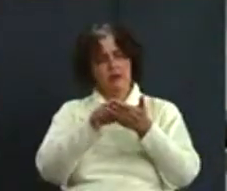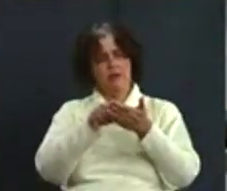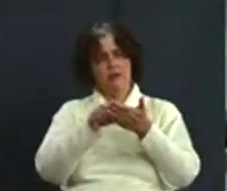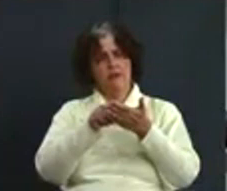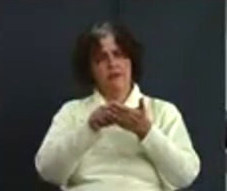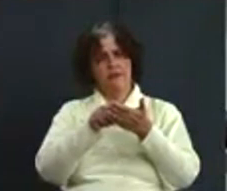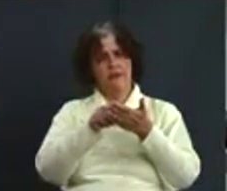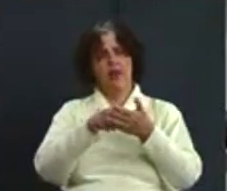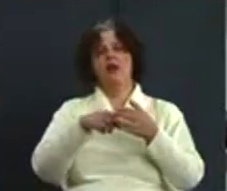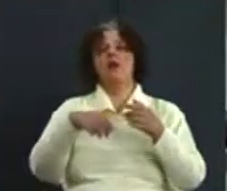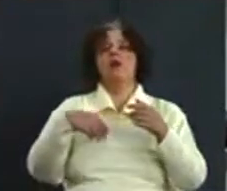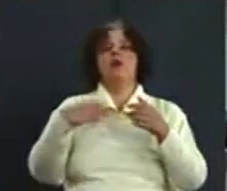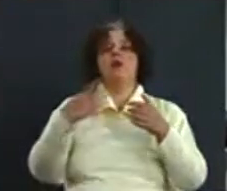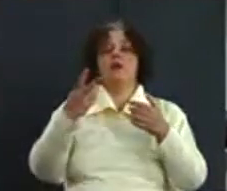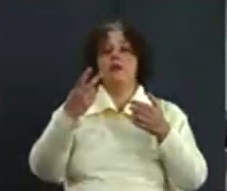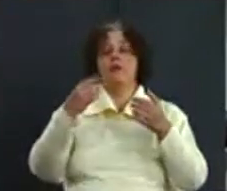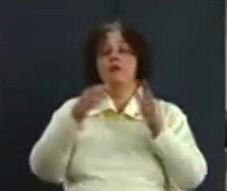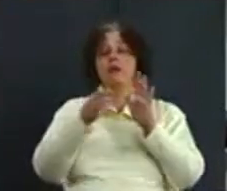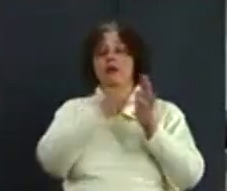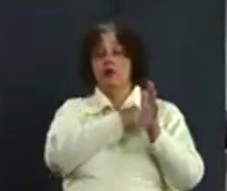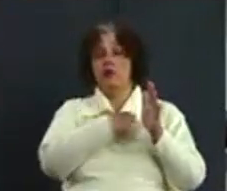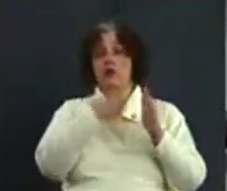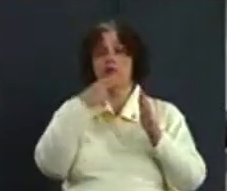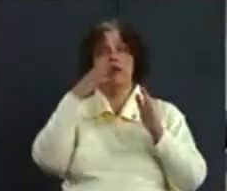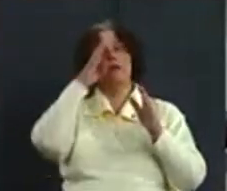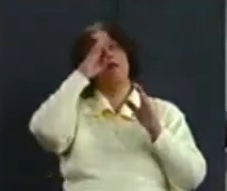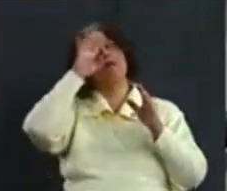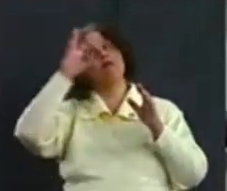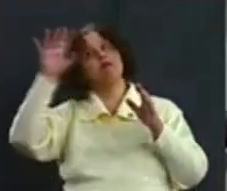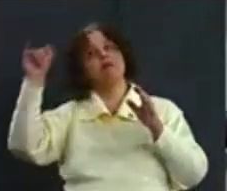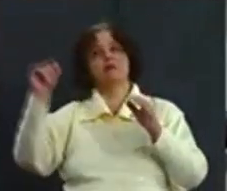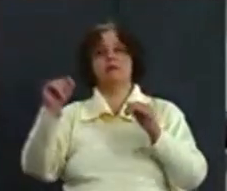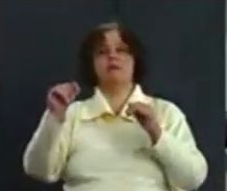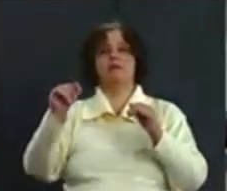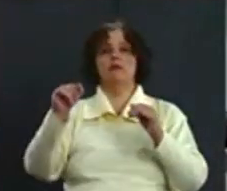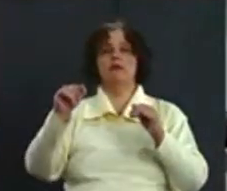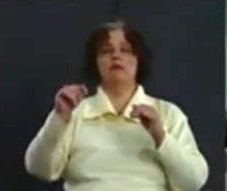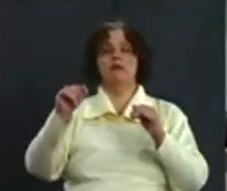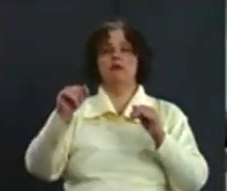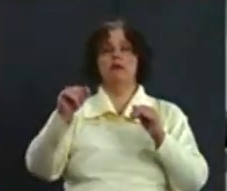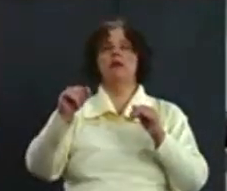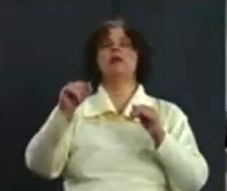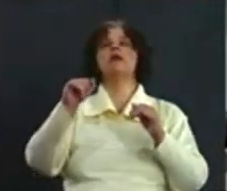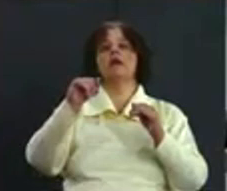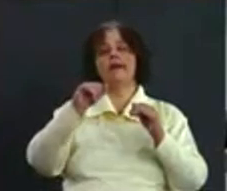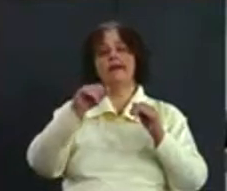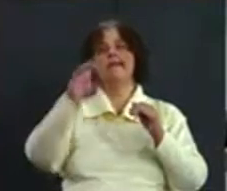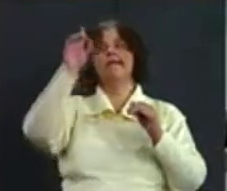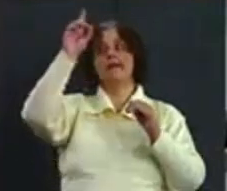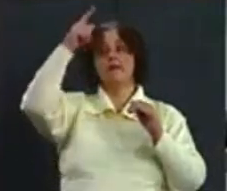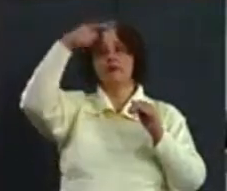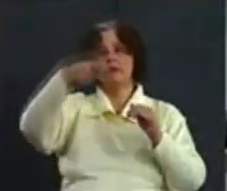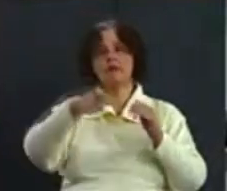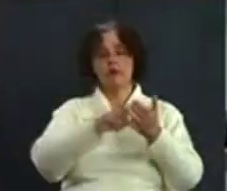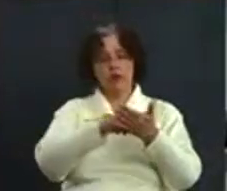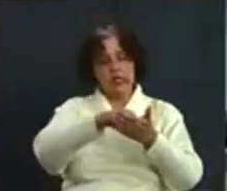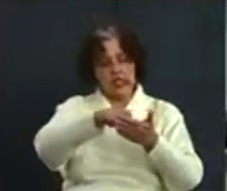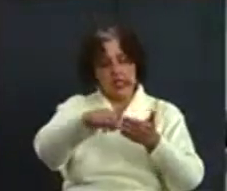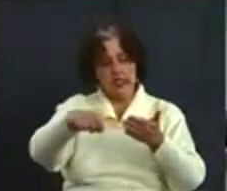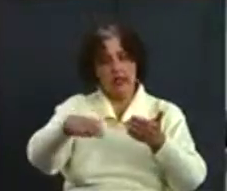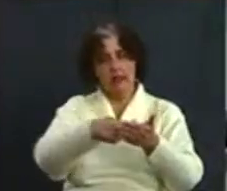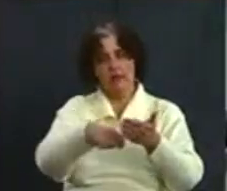Senhor, uma visão, e o Senhor disse que ele deveria escrever aquela visão, tudo aquilo que ele haveria